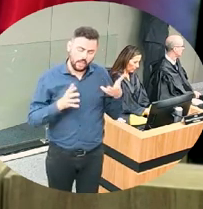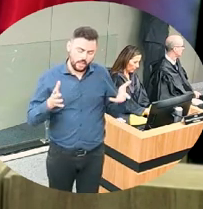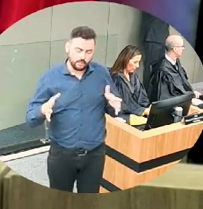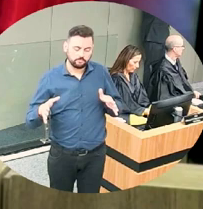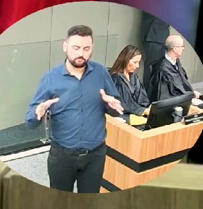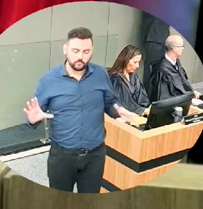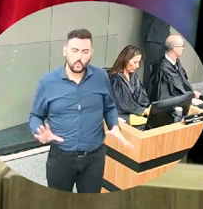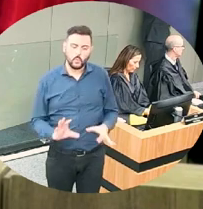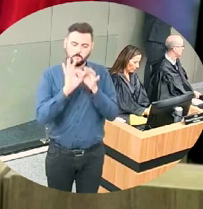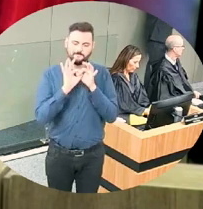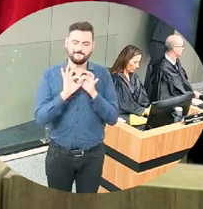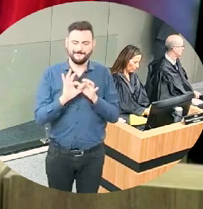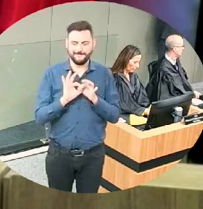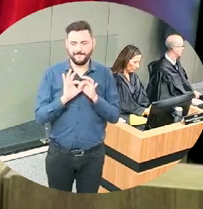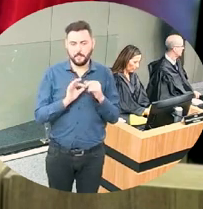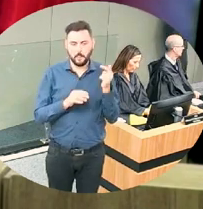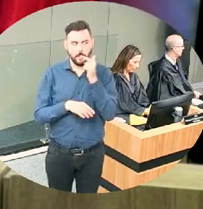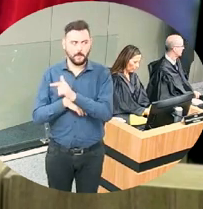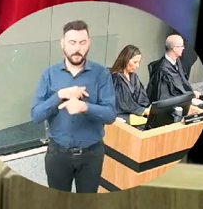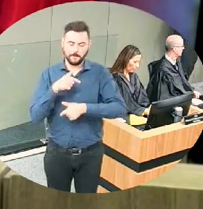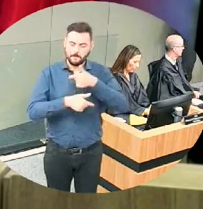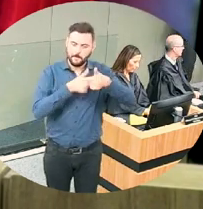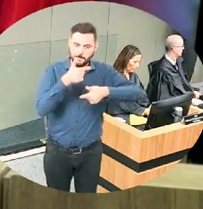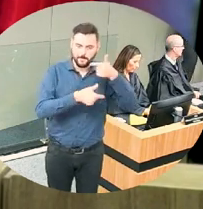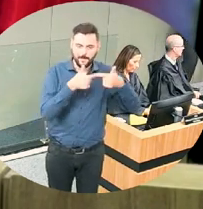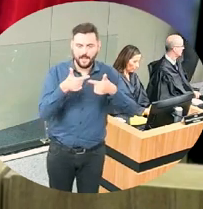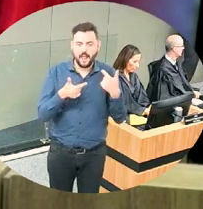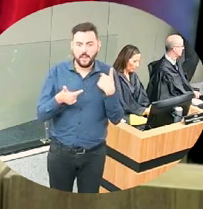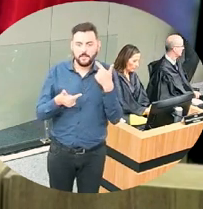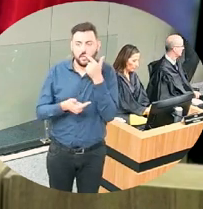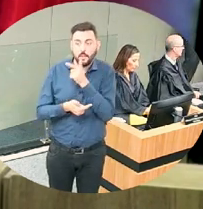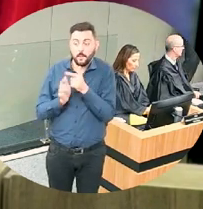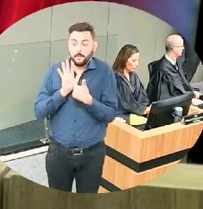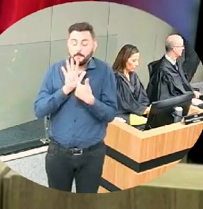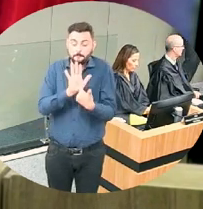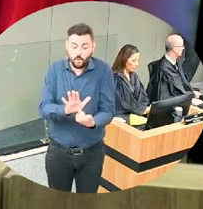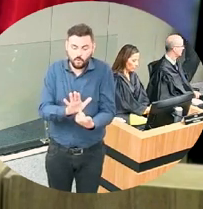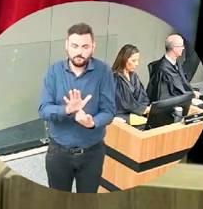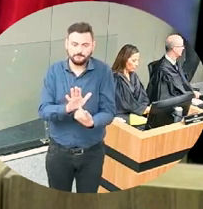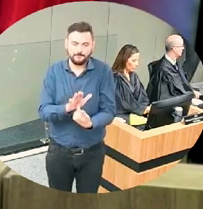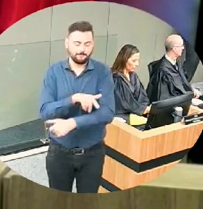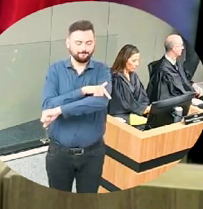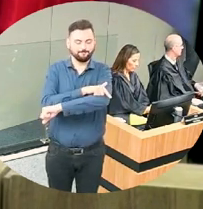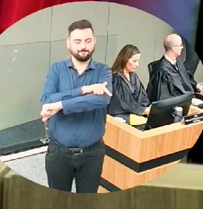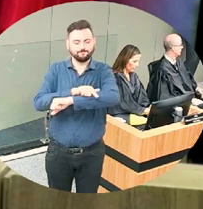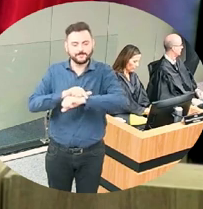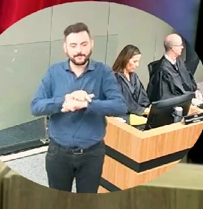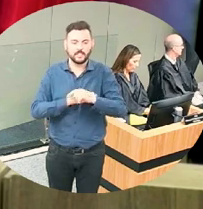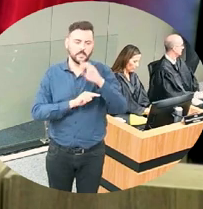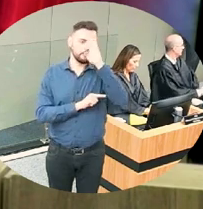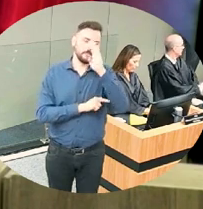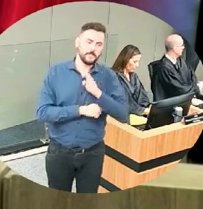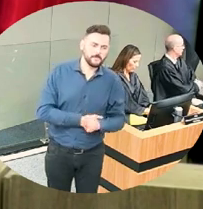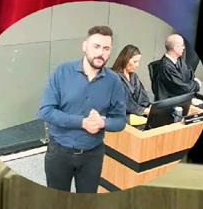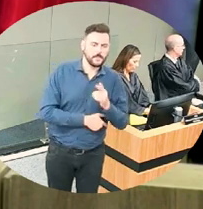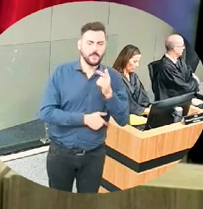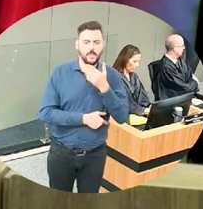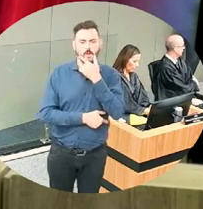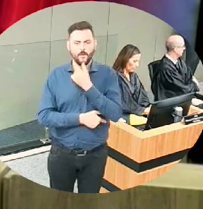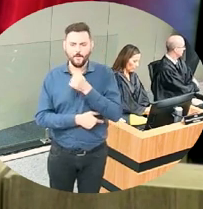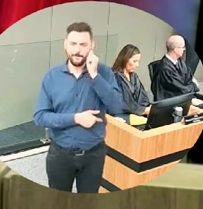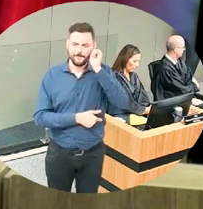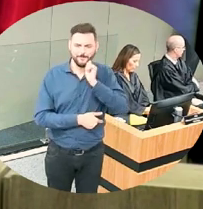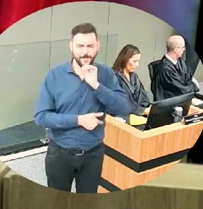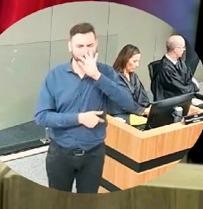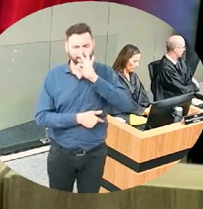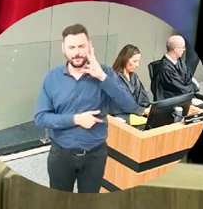Trabalho forte é um poderoso instrumento de afirmação da dignidade de milhões de brasileiros e brasileiras e que